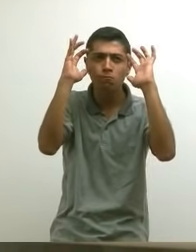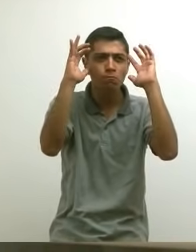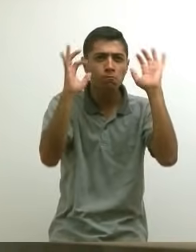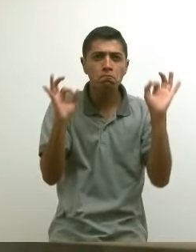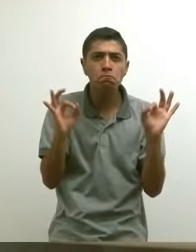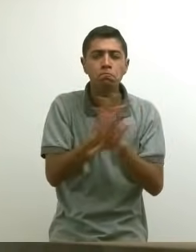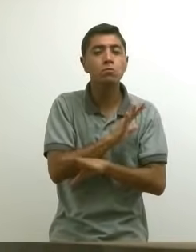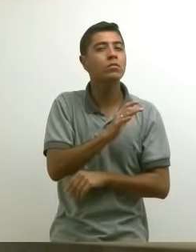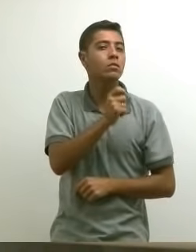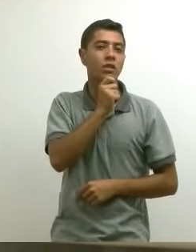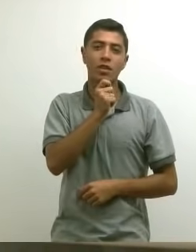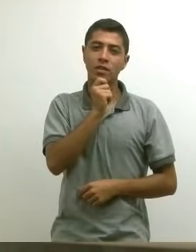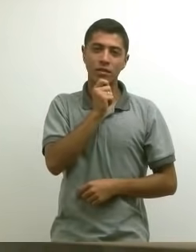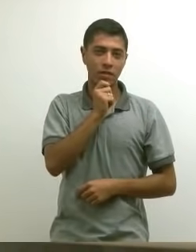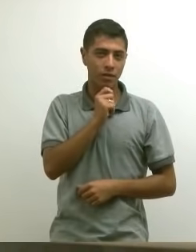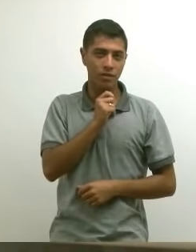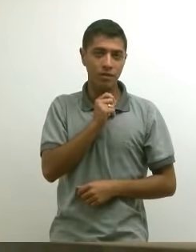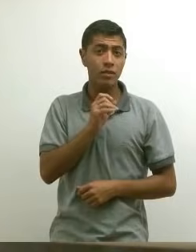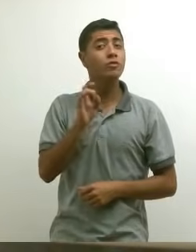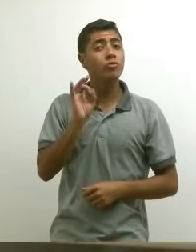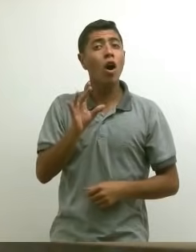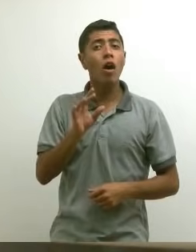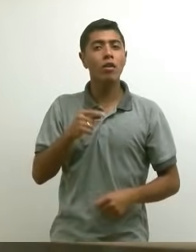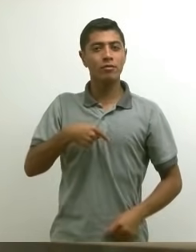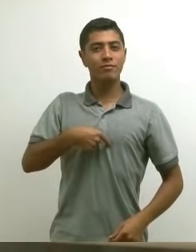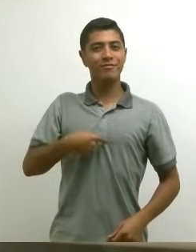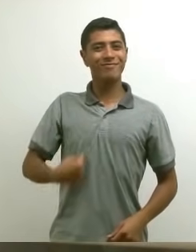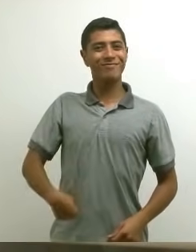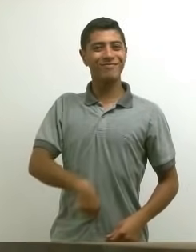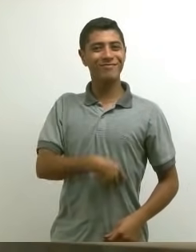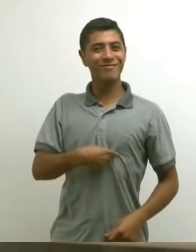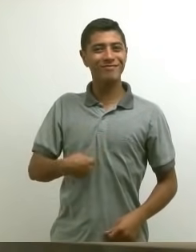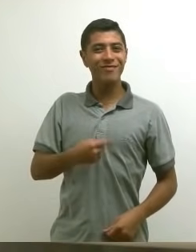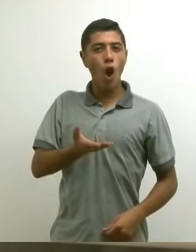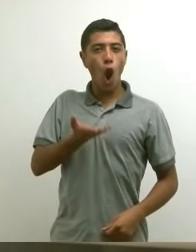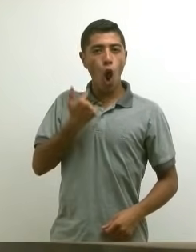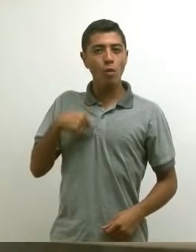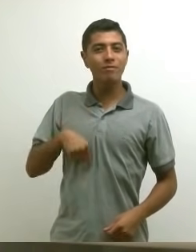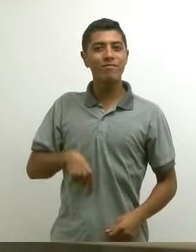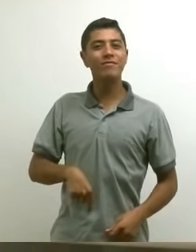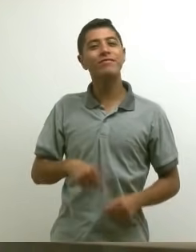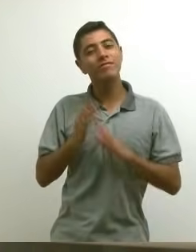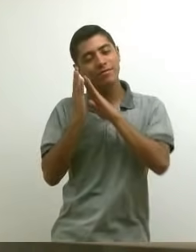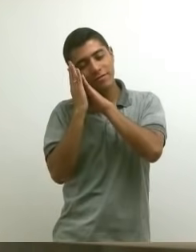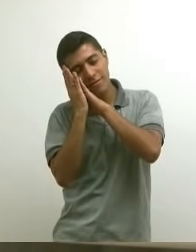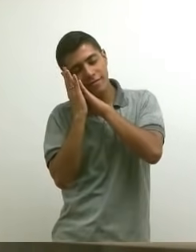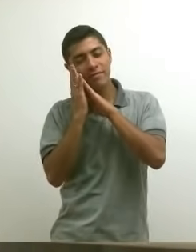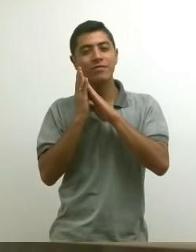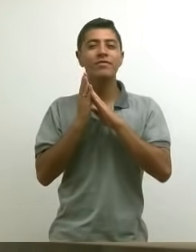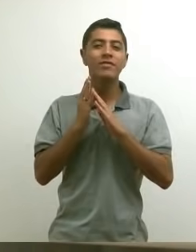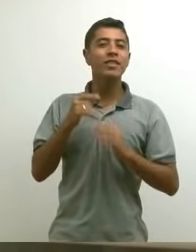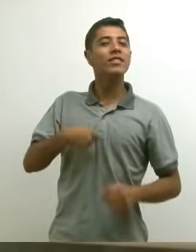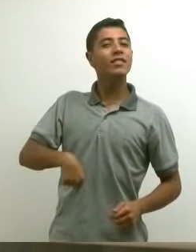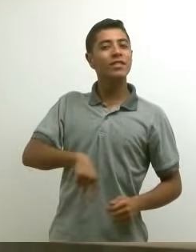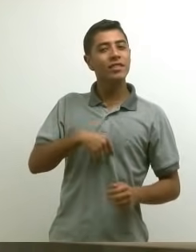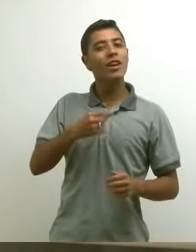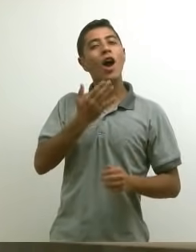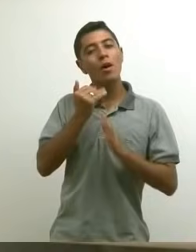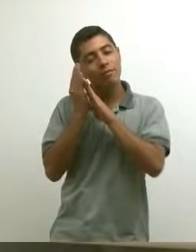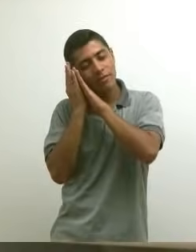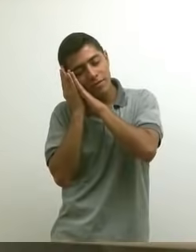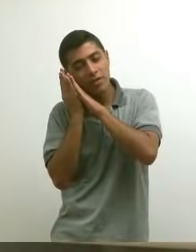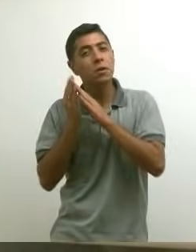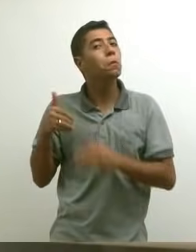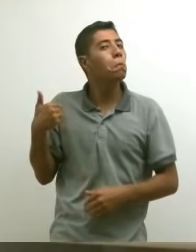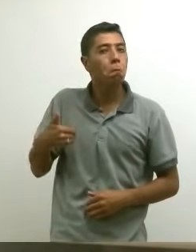mundo digestiva abdominal enquanto o cérebro está em total desenvolvimento se percebe essa polaridade na terceira infância